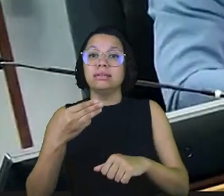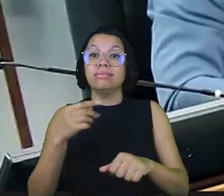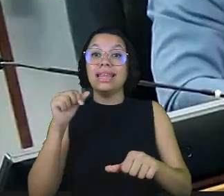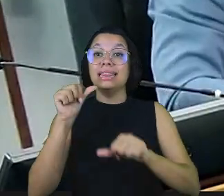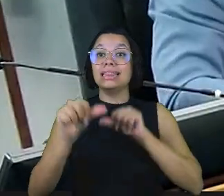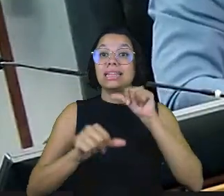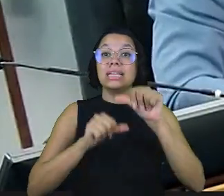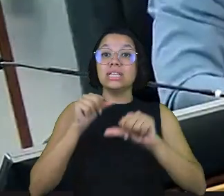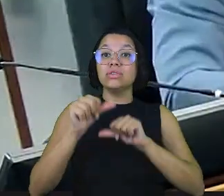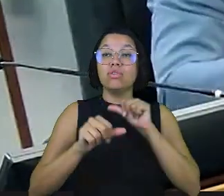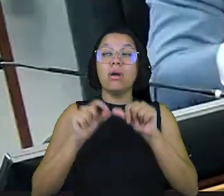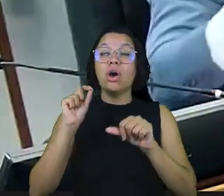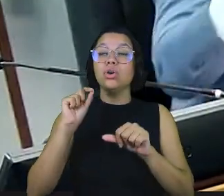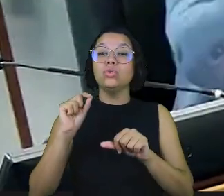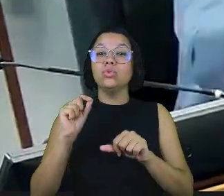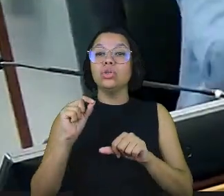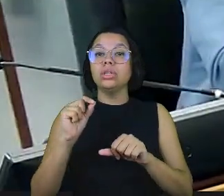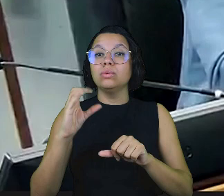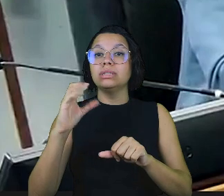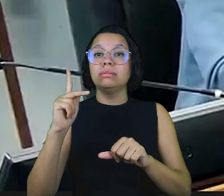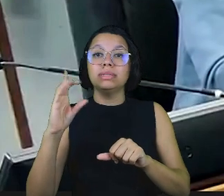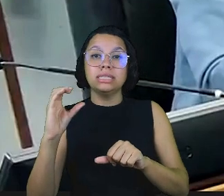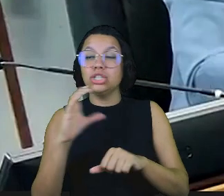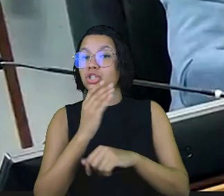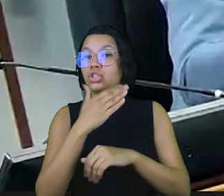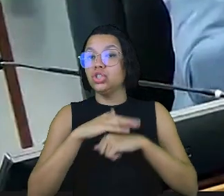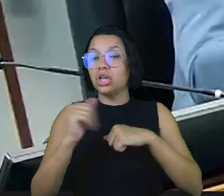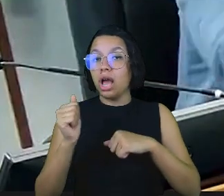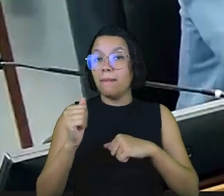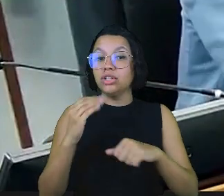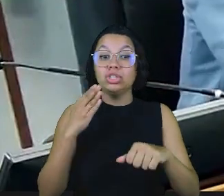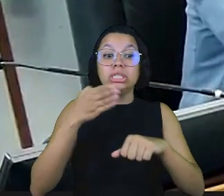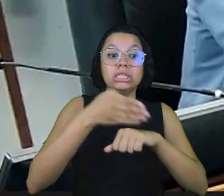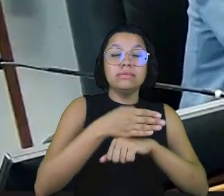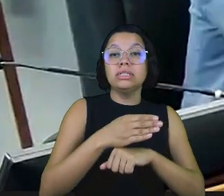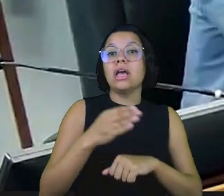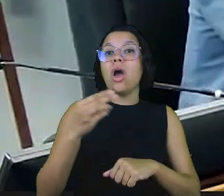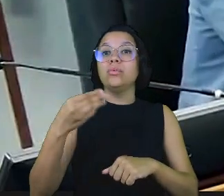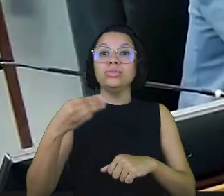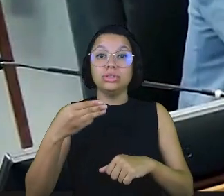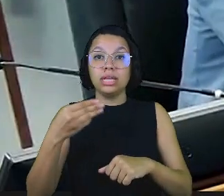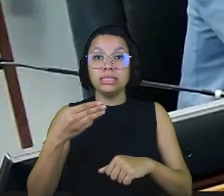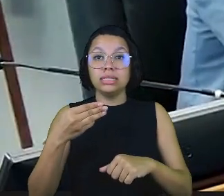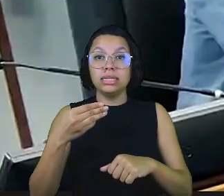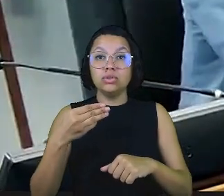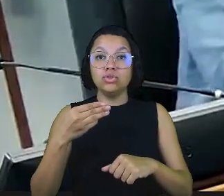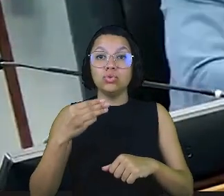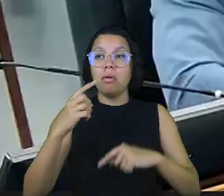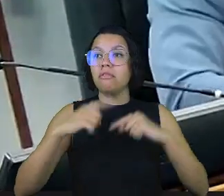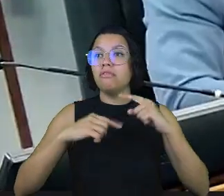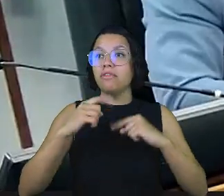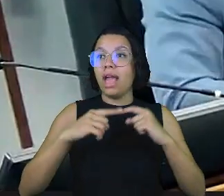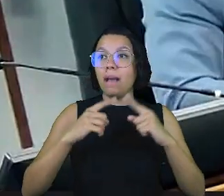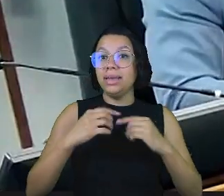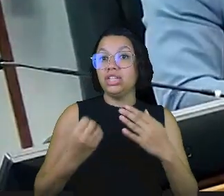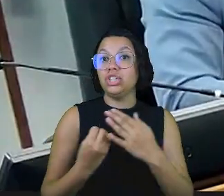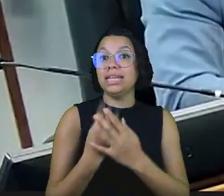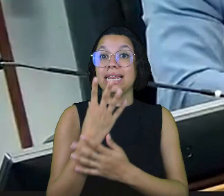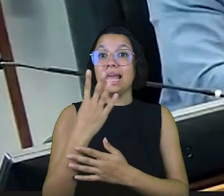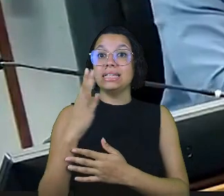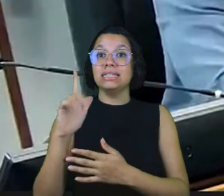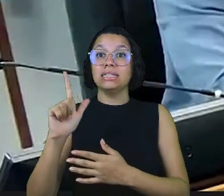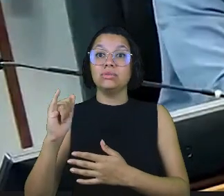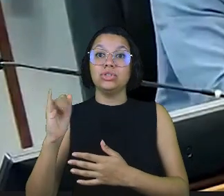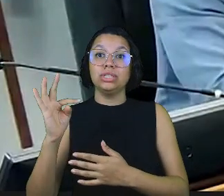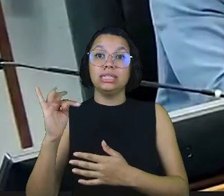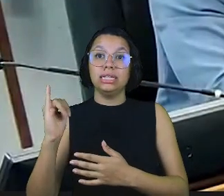chama de intervenção de terceiro em um mecanismo de formação de litisconsórcio. É possível chegar a essa